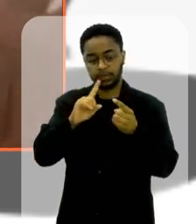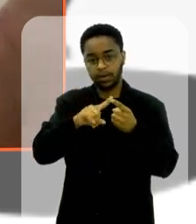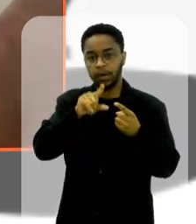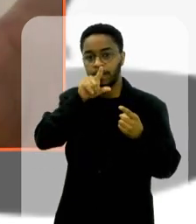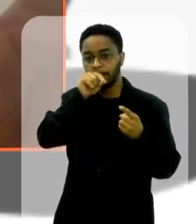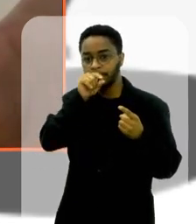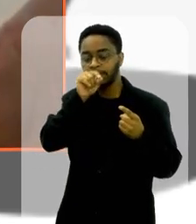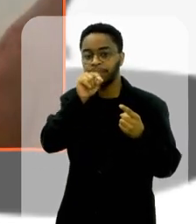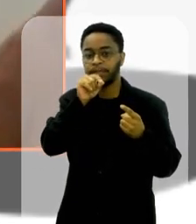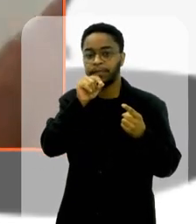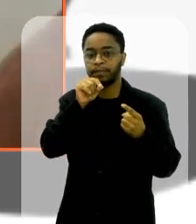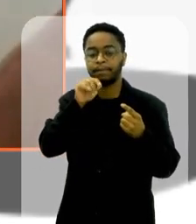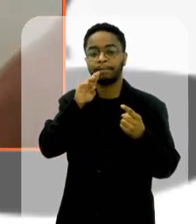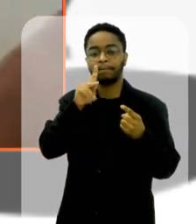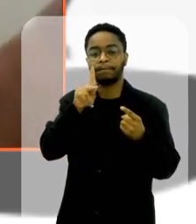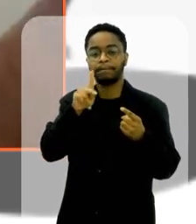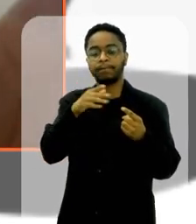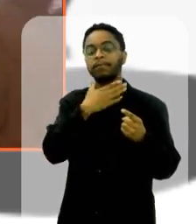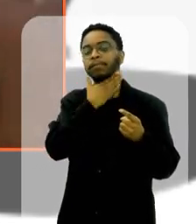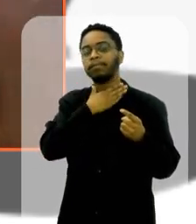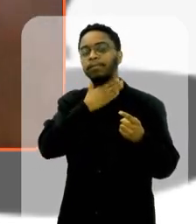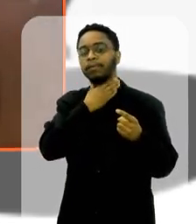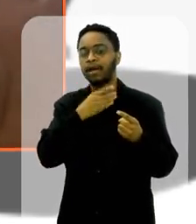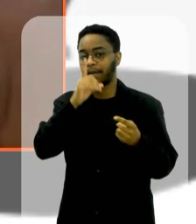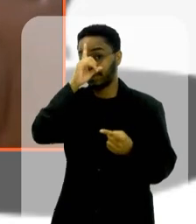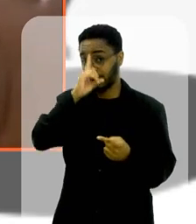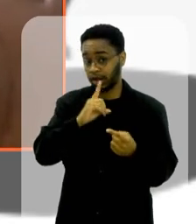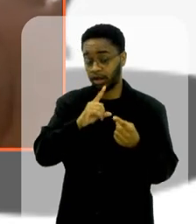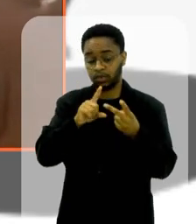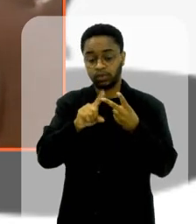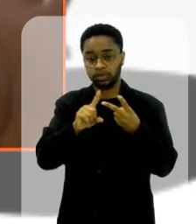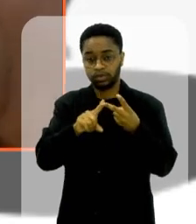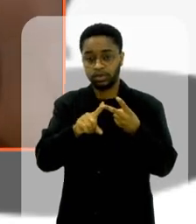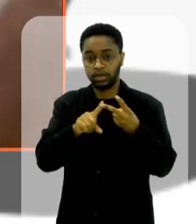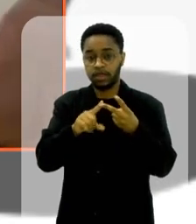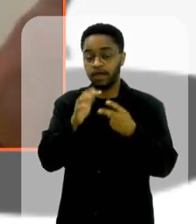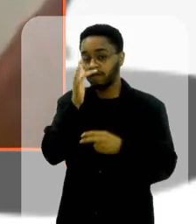o beija-flor do papo amarelo e